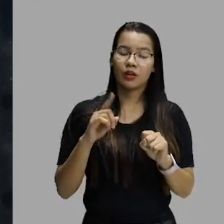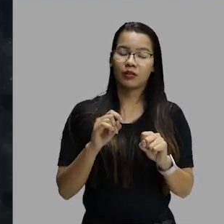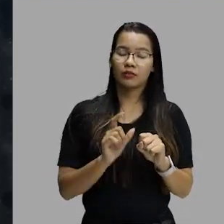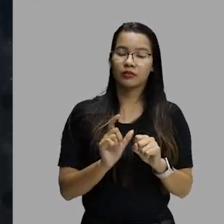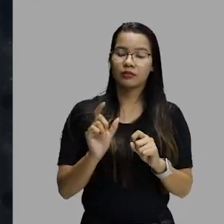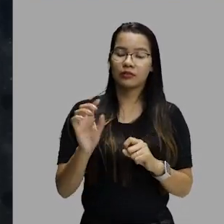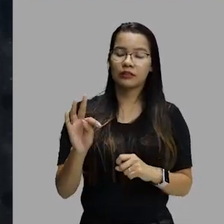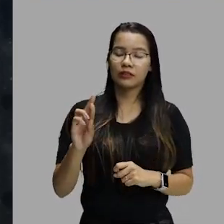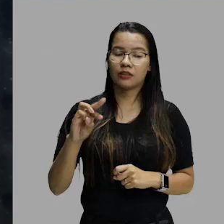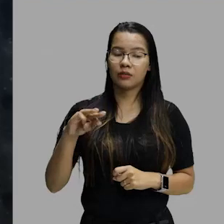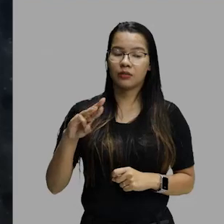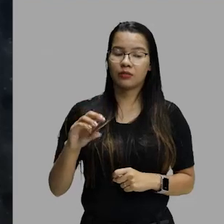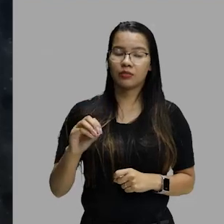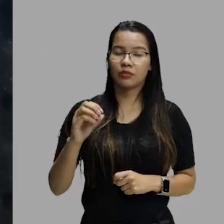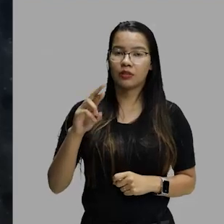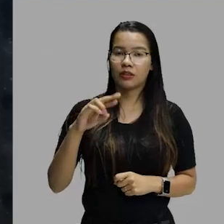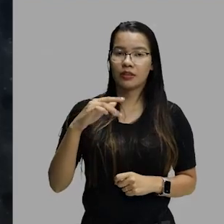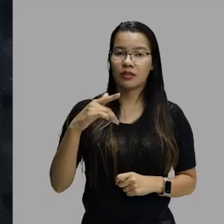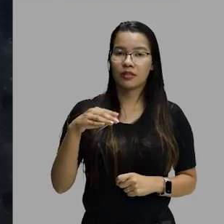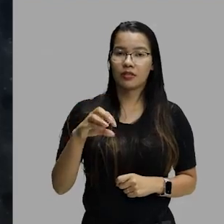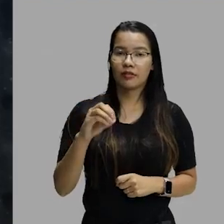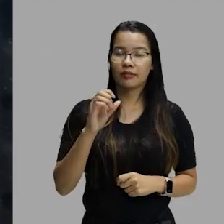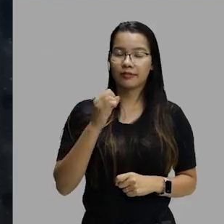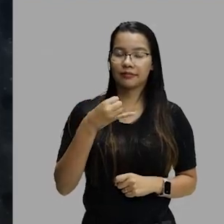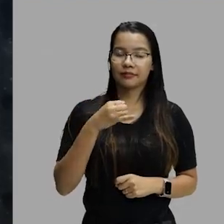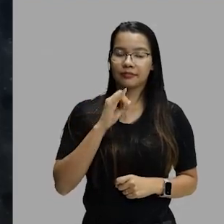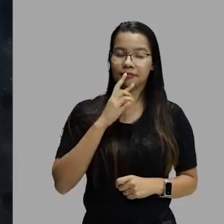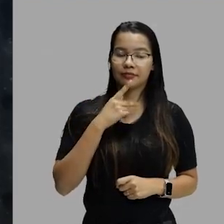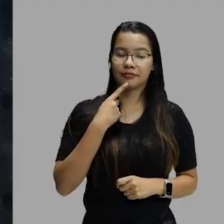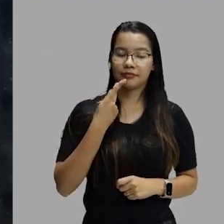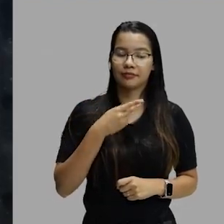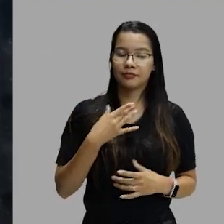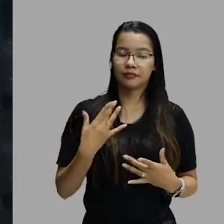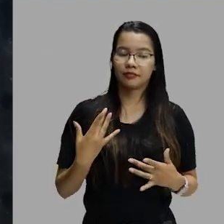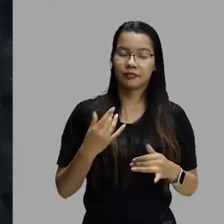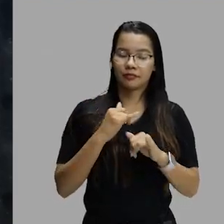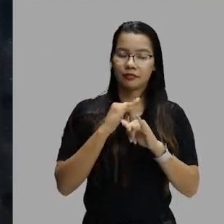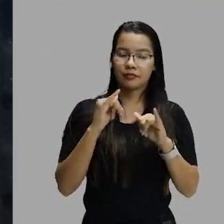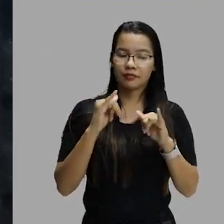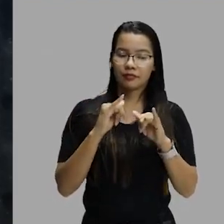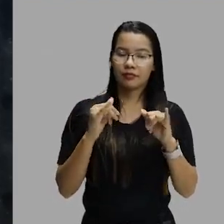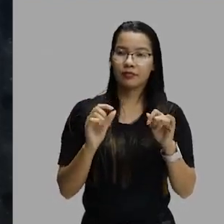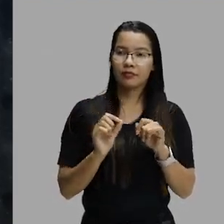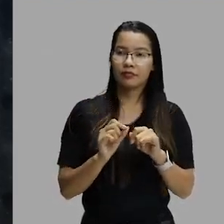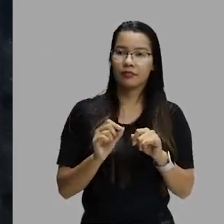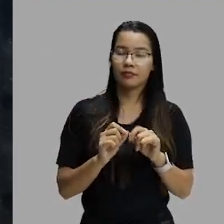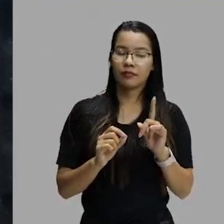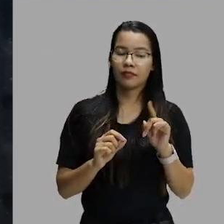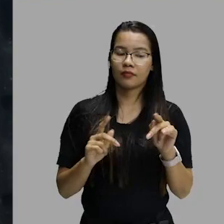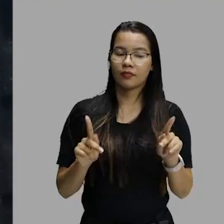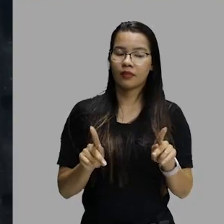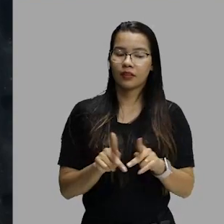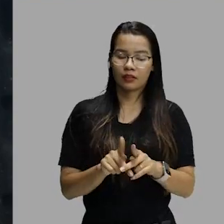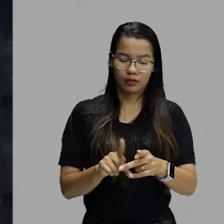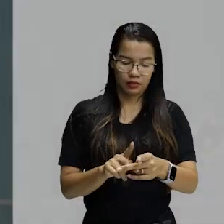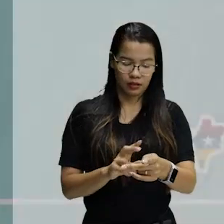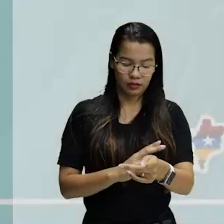oração, o qual se faz uma declaração. E essa declaração feita nós chamamos de predicado. Acompanha aí, ó.